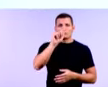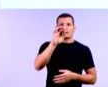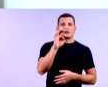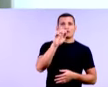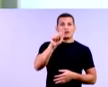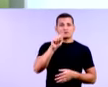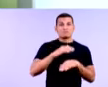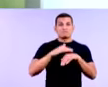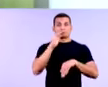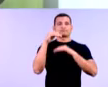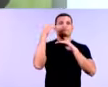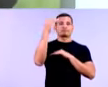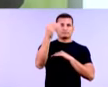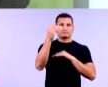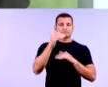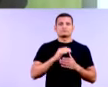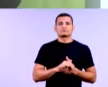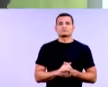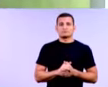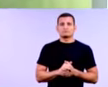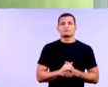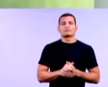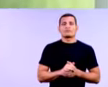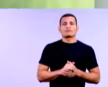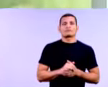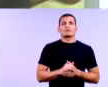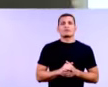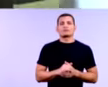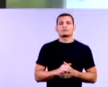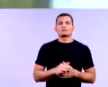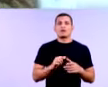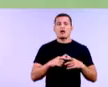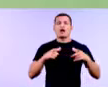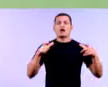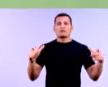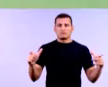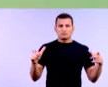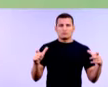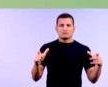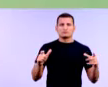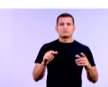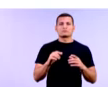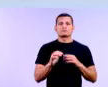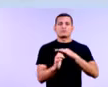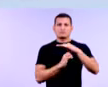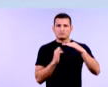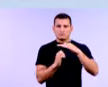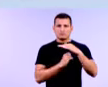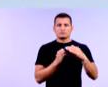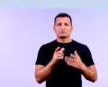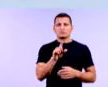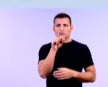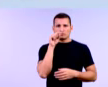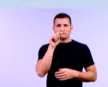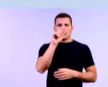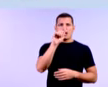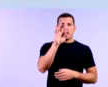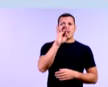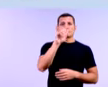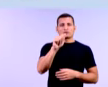Normalmente, os órgãos oficiais optam pela ata tradicional, mas se for um evento, algum encontro, pode ser essa ata